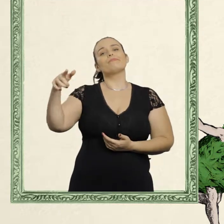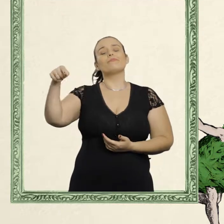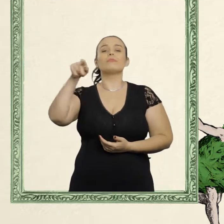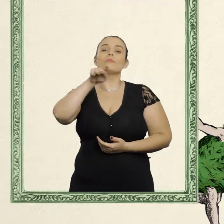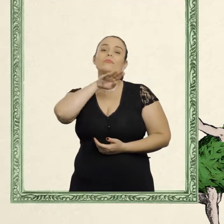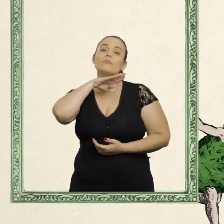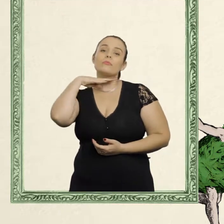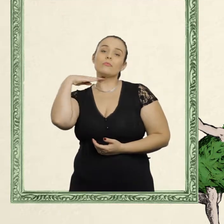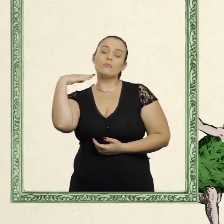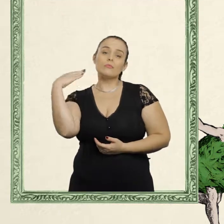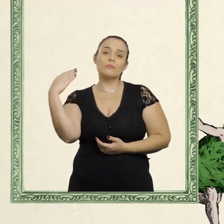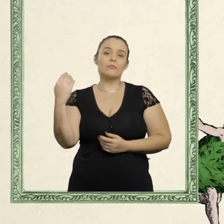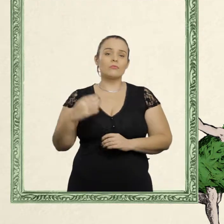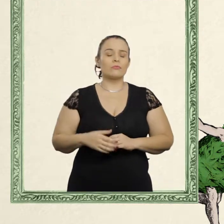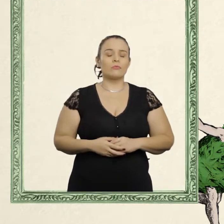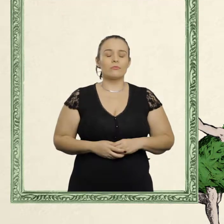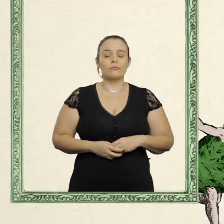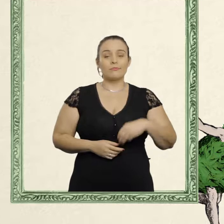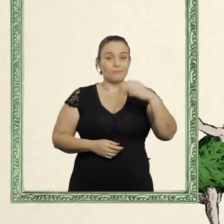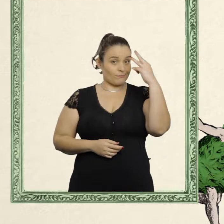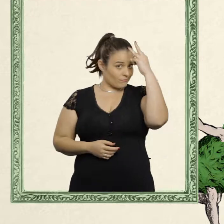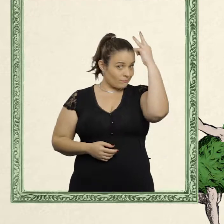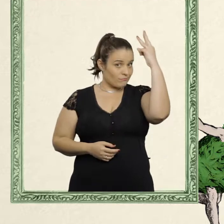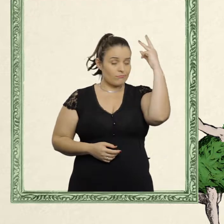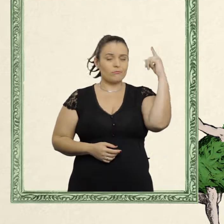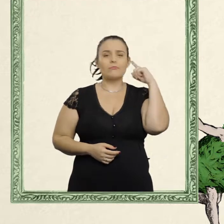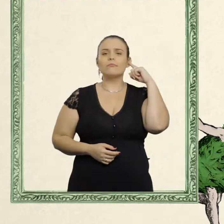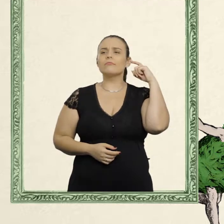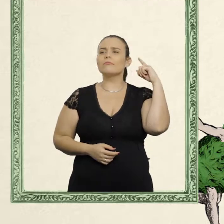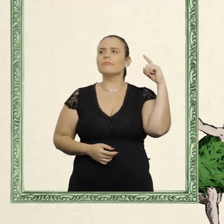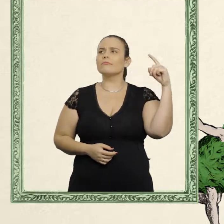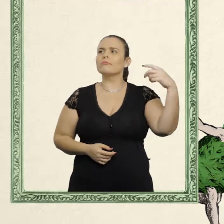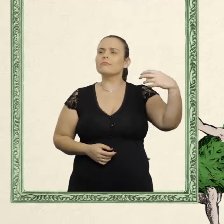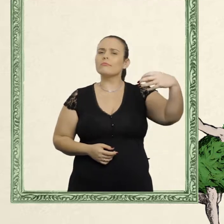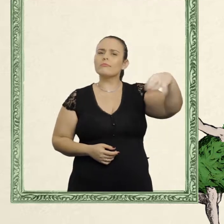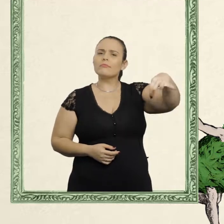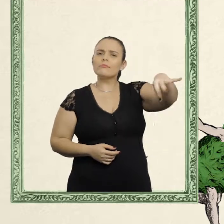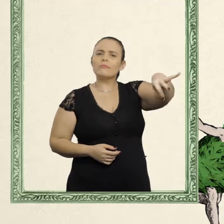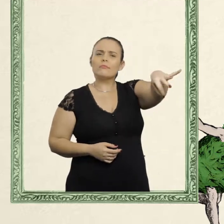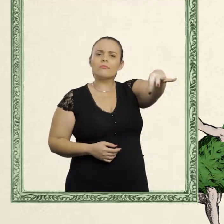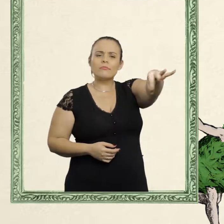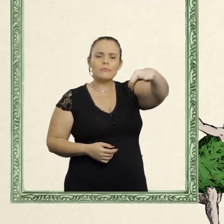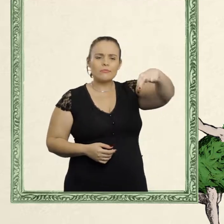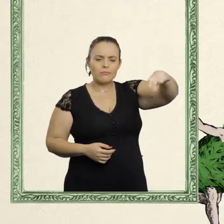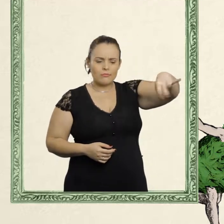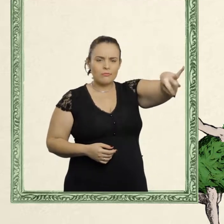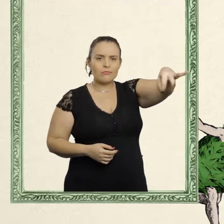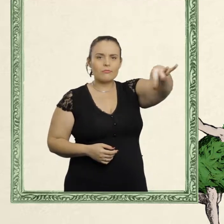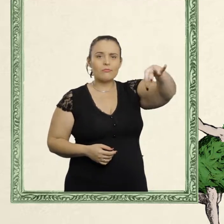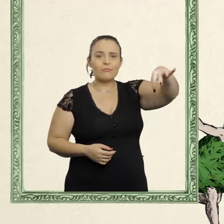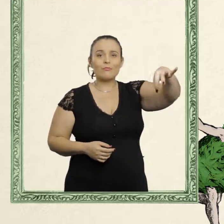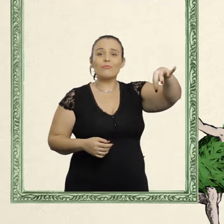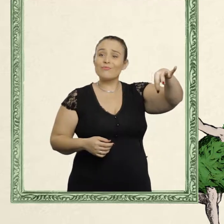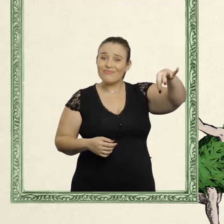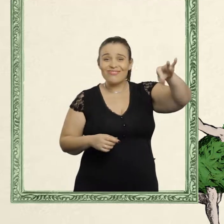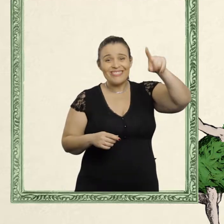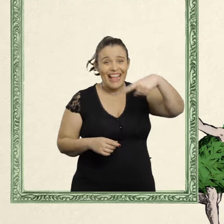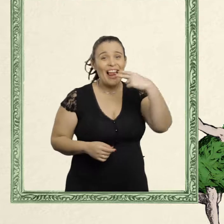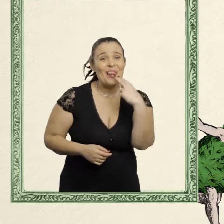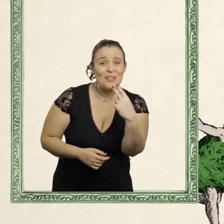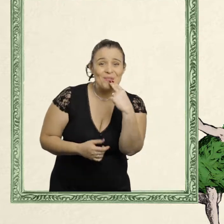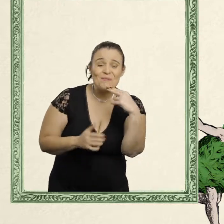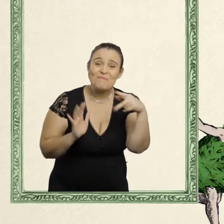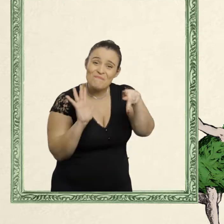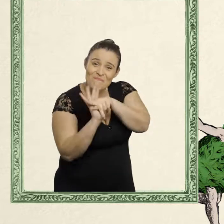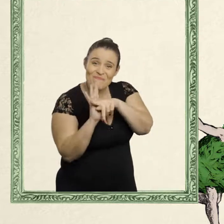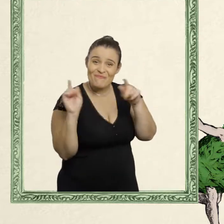Peter começou a procurar Sininho. Wendy ouviu um barulhinho. Parecia com o barulho de um sino. Peter explicou que